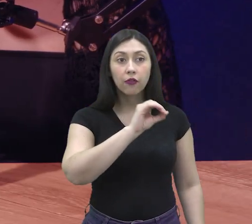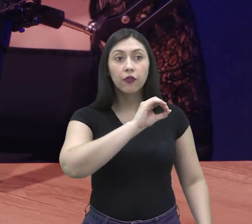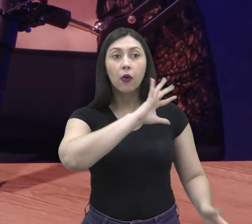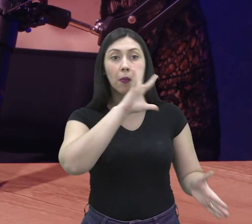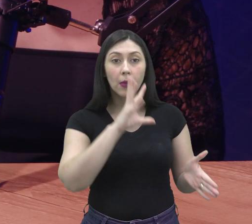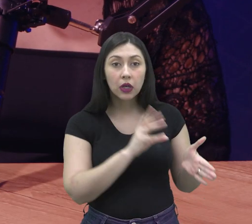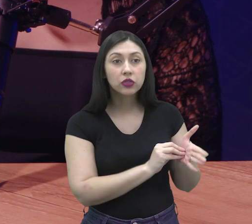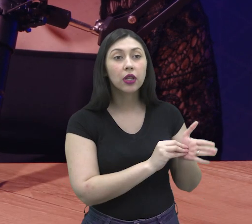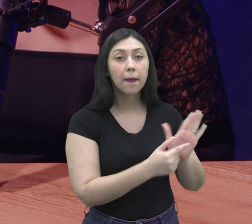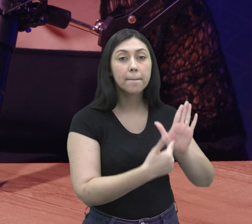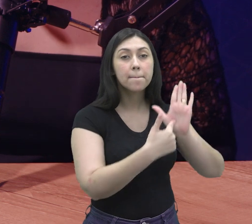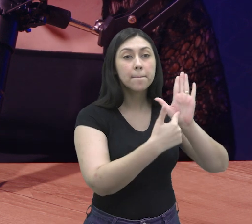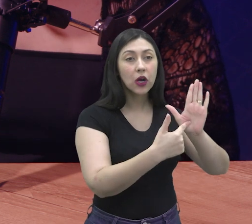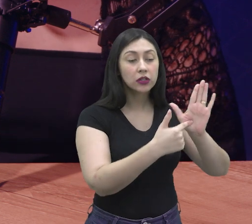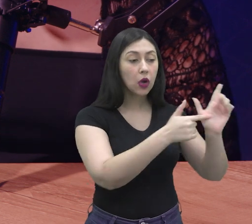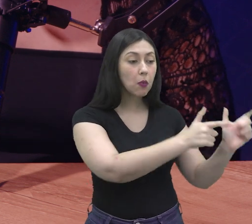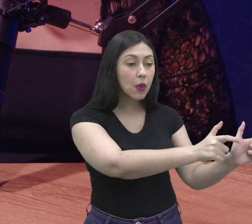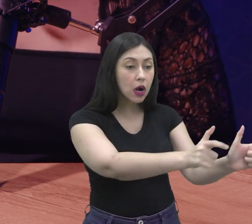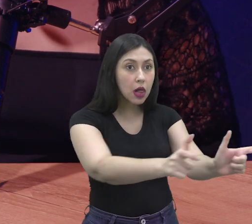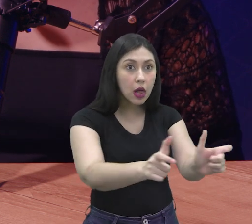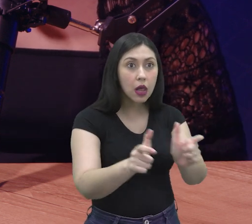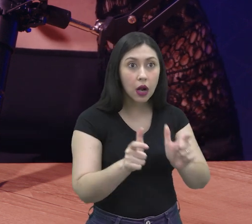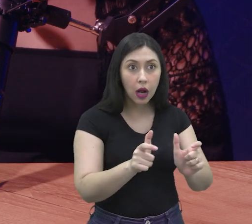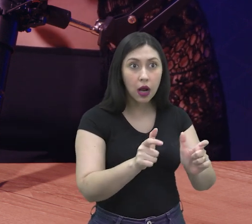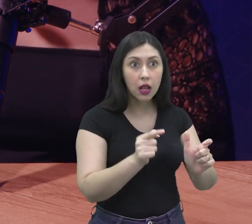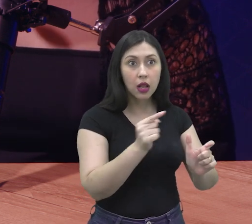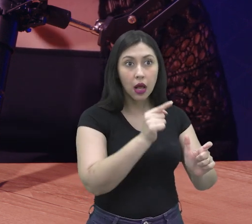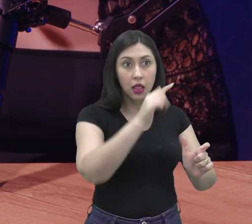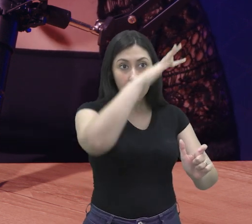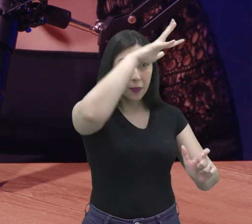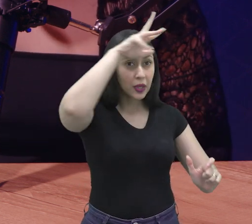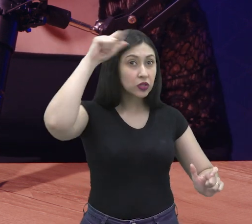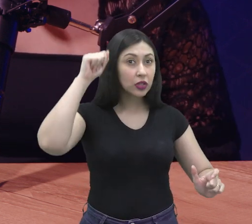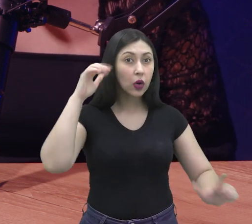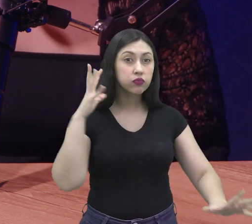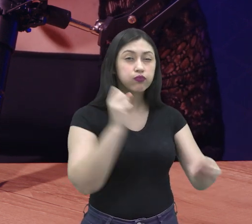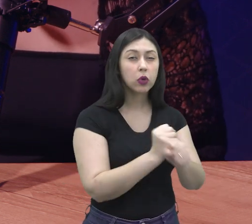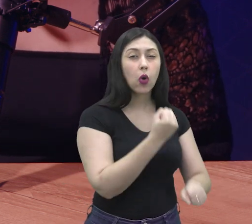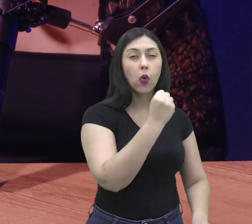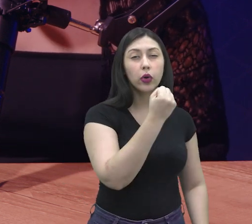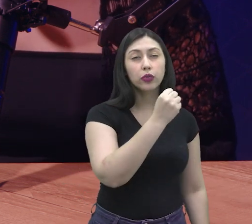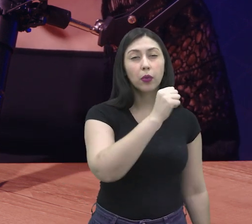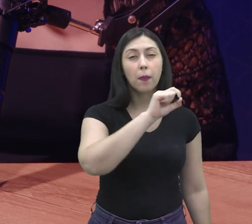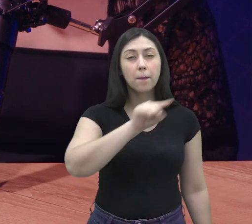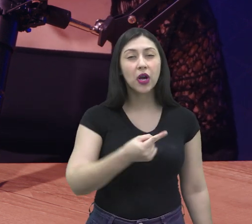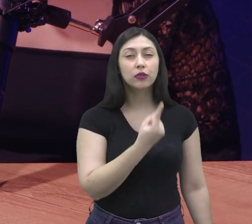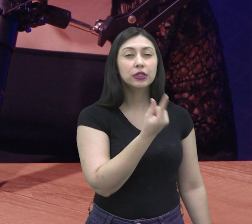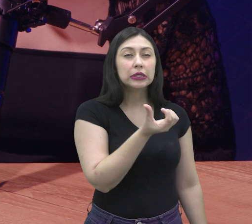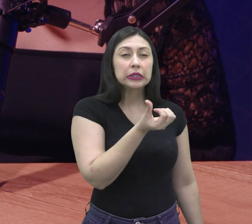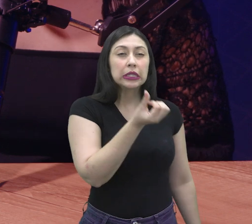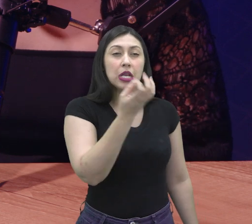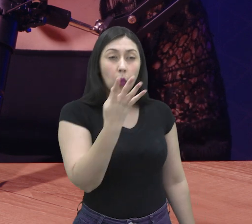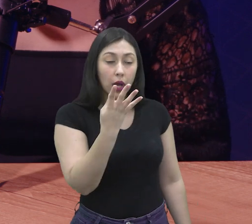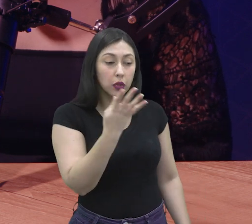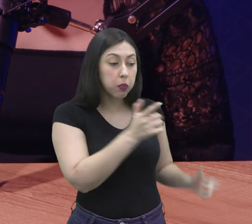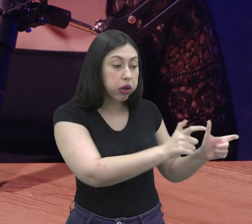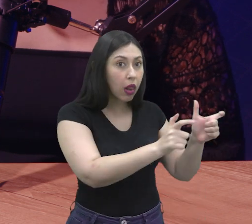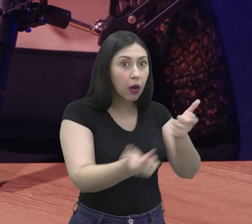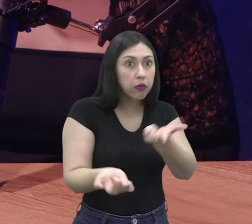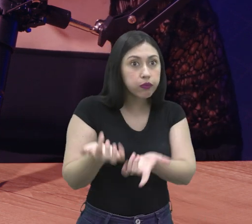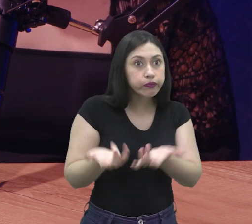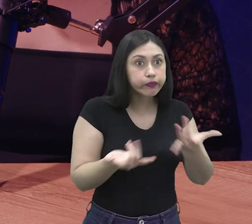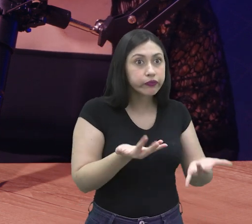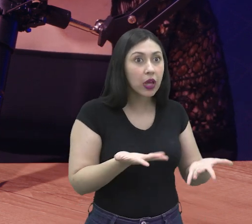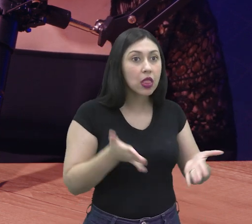os territórios indígenas da Amazônia registraram 8.164 focos de calor entre julho e setembro, o